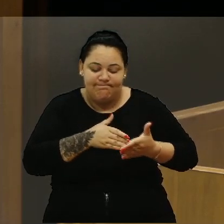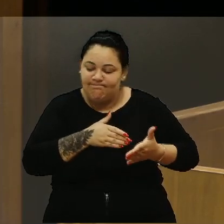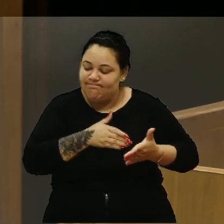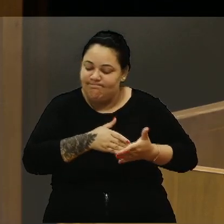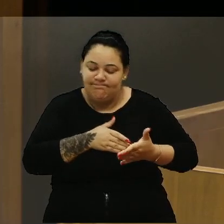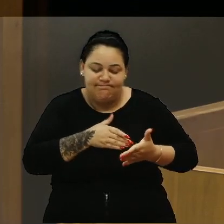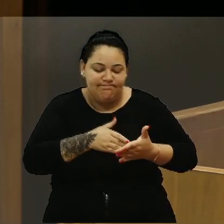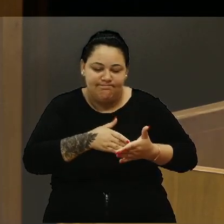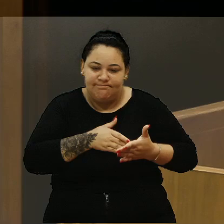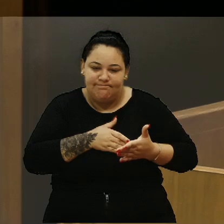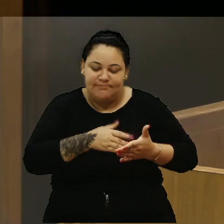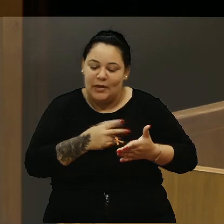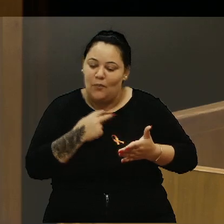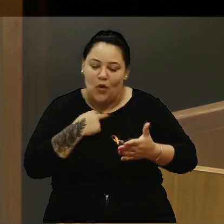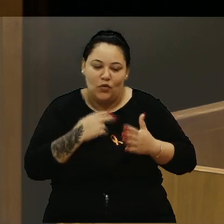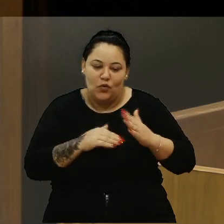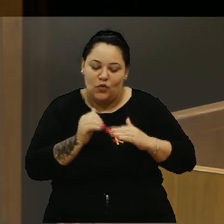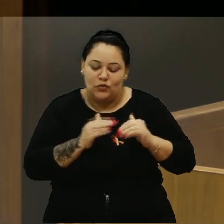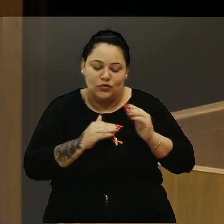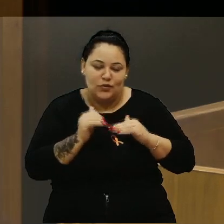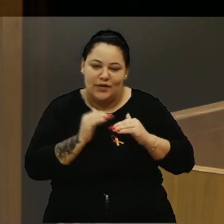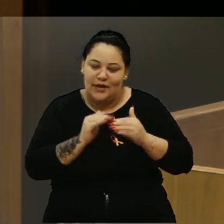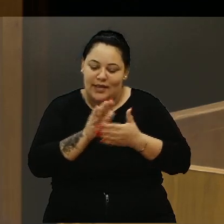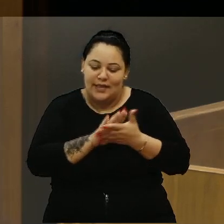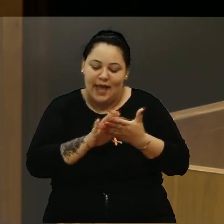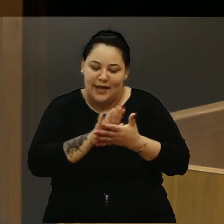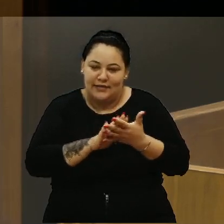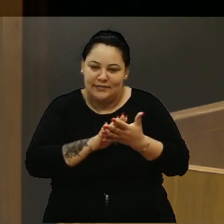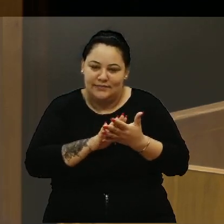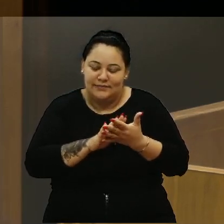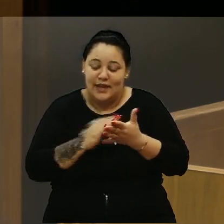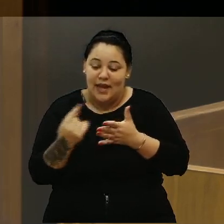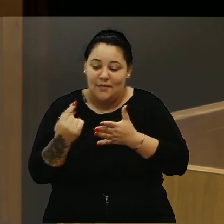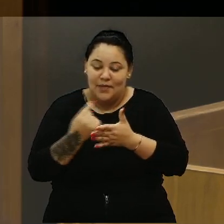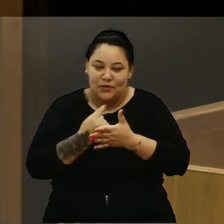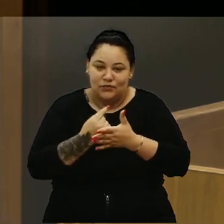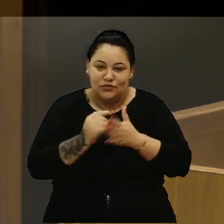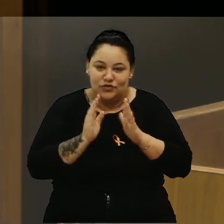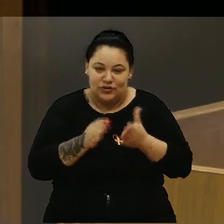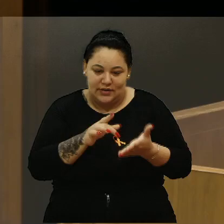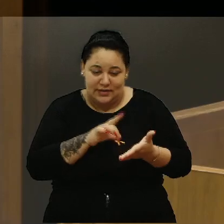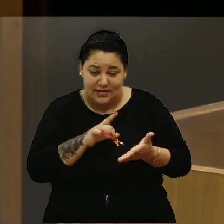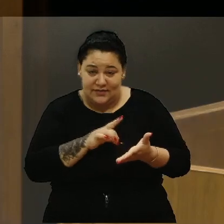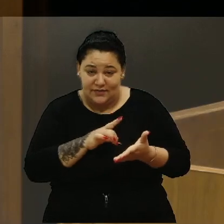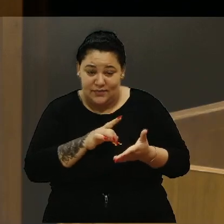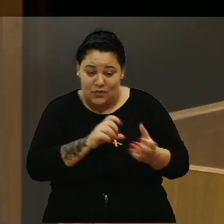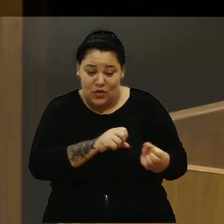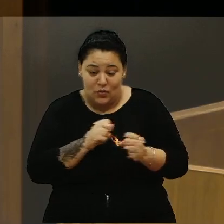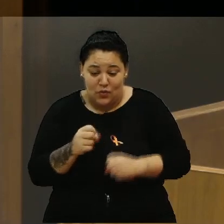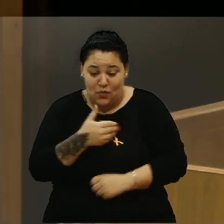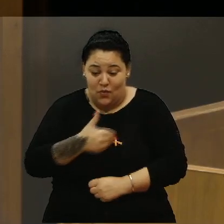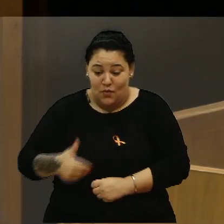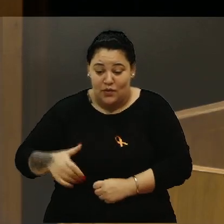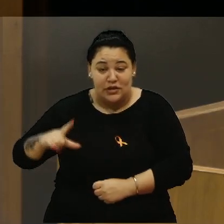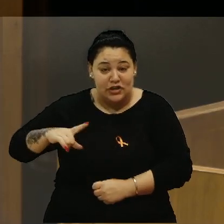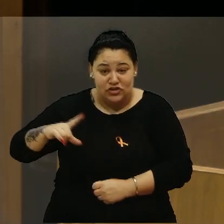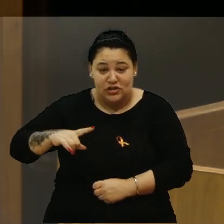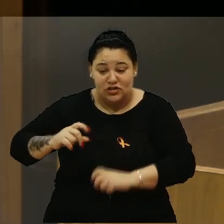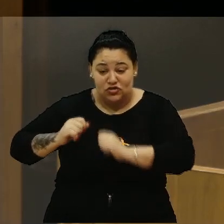nada. E a pergunta, ela foi advertida pelo poder público que tinha esse agravame em cima daquele